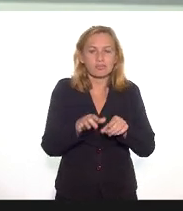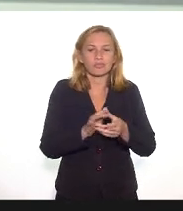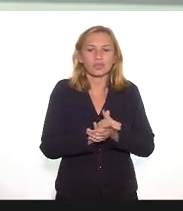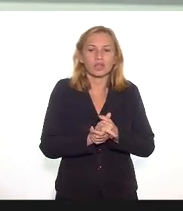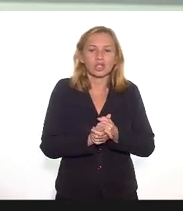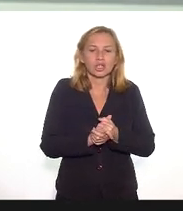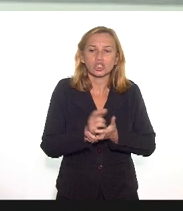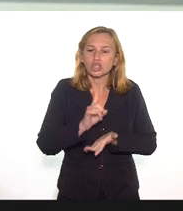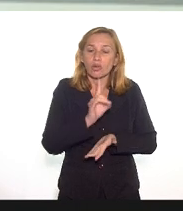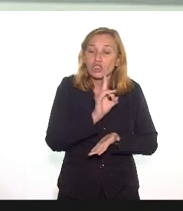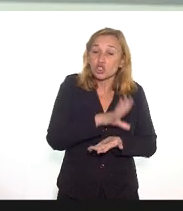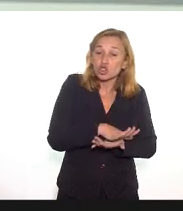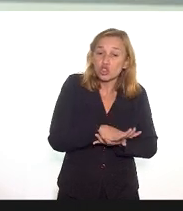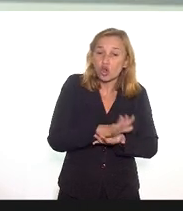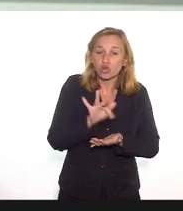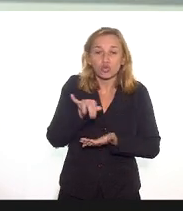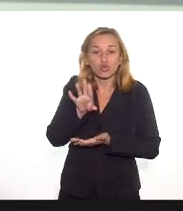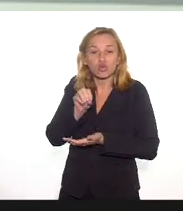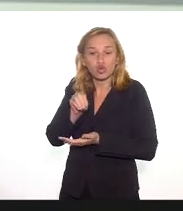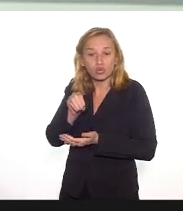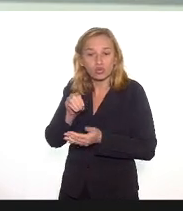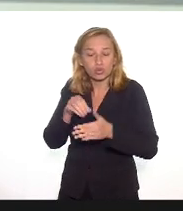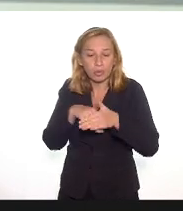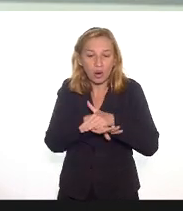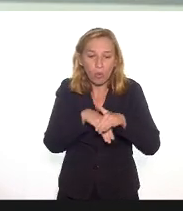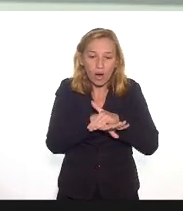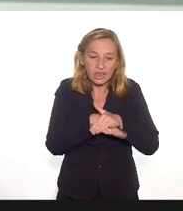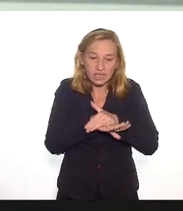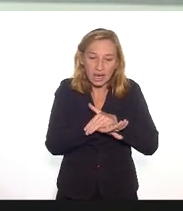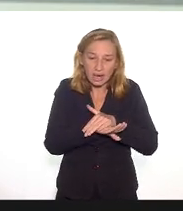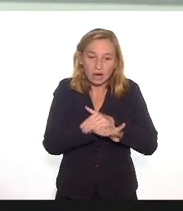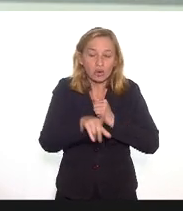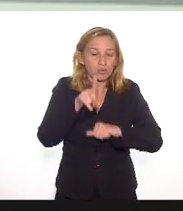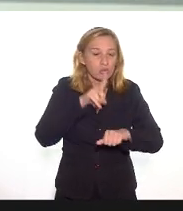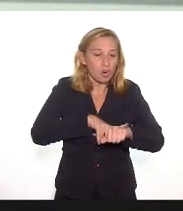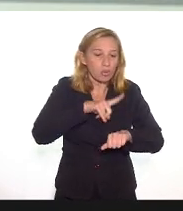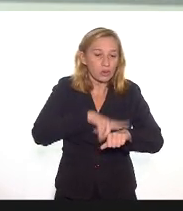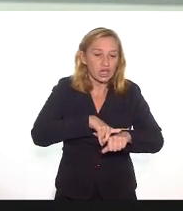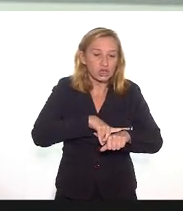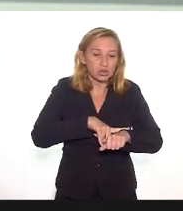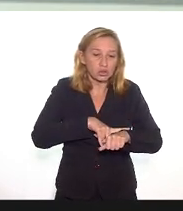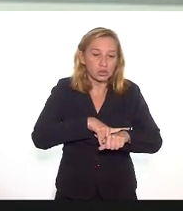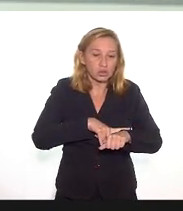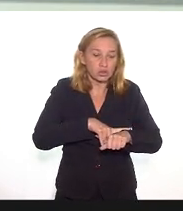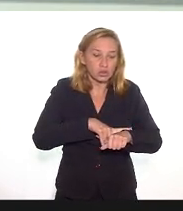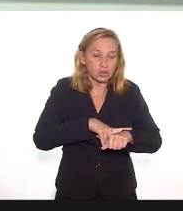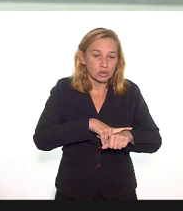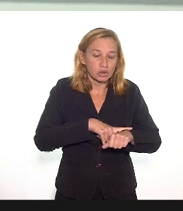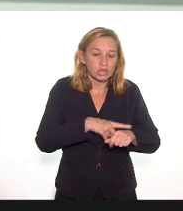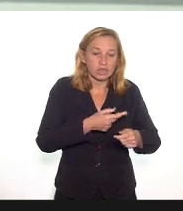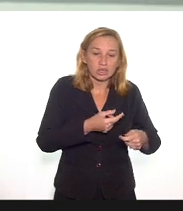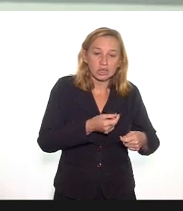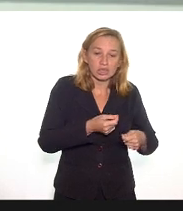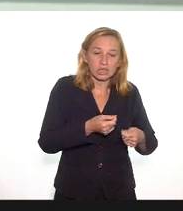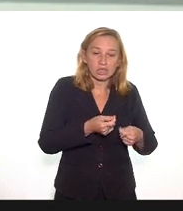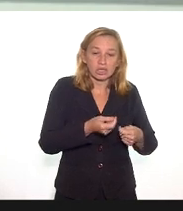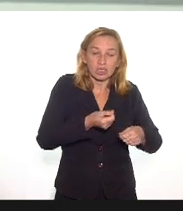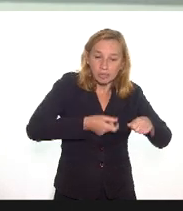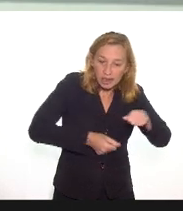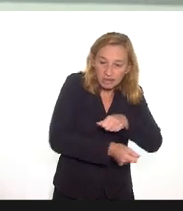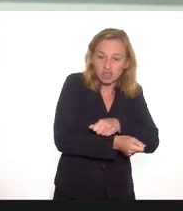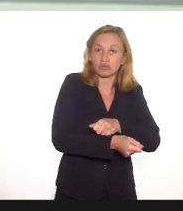não é só um fundo para poupança, só para um momento de estabilidade econômica, e sim para